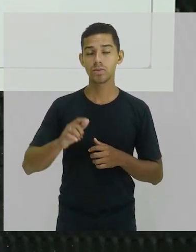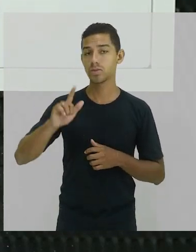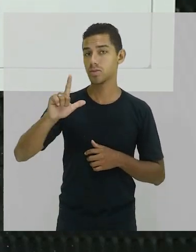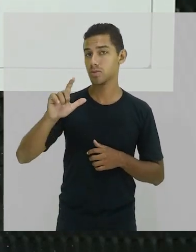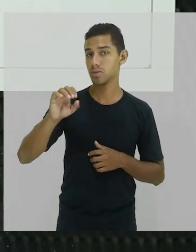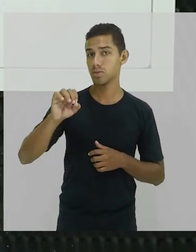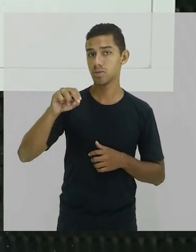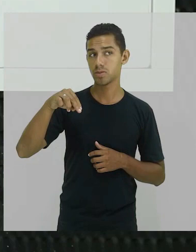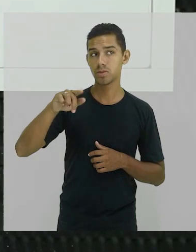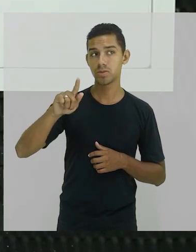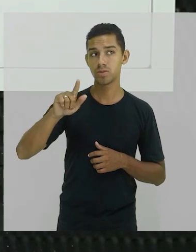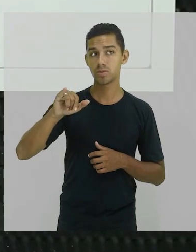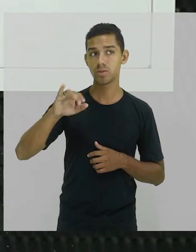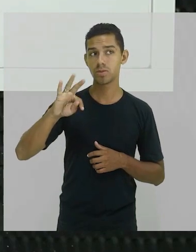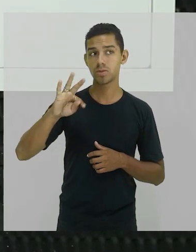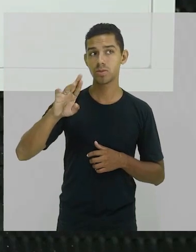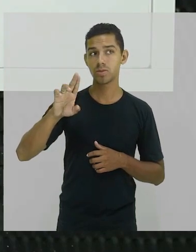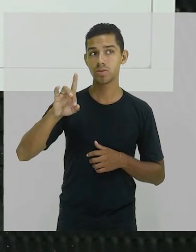longitudinal